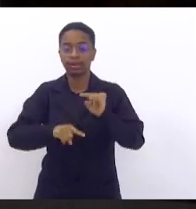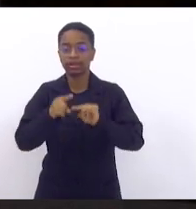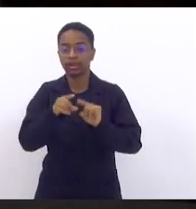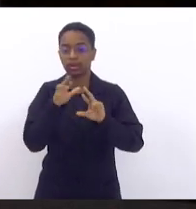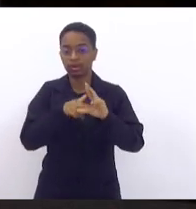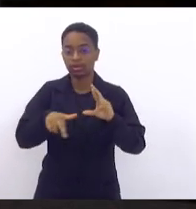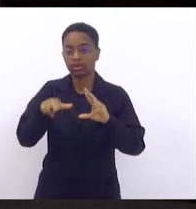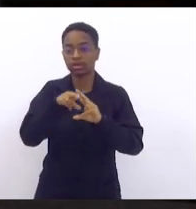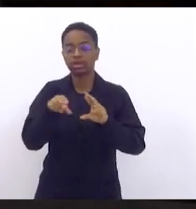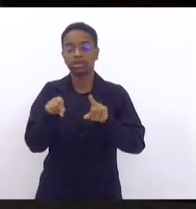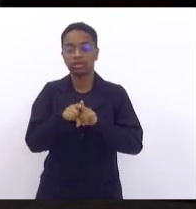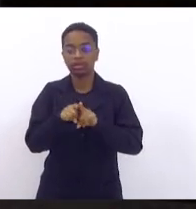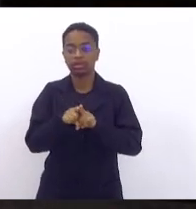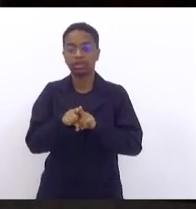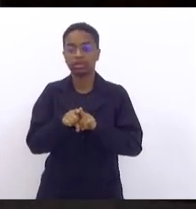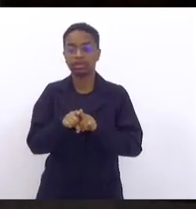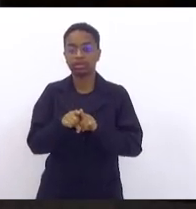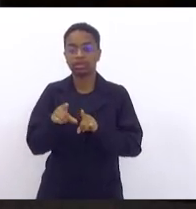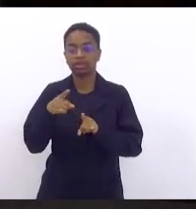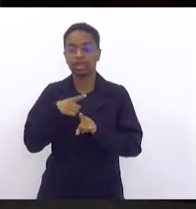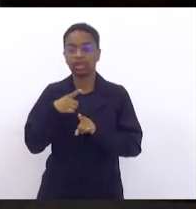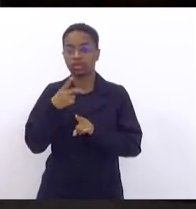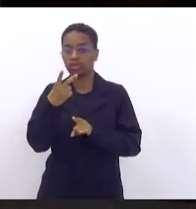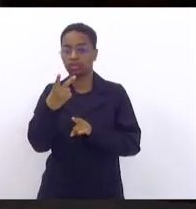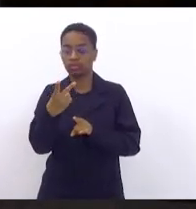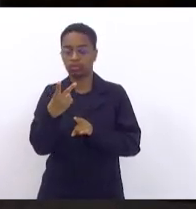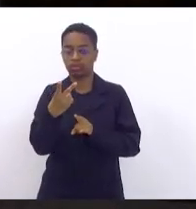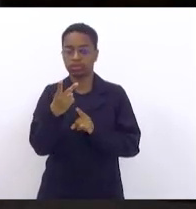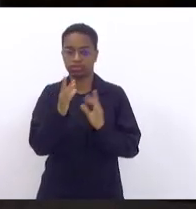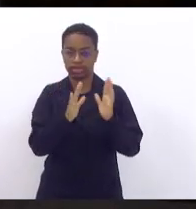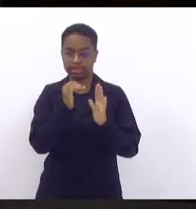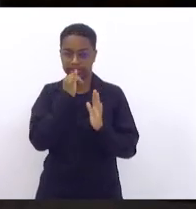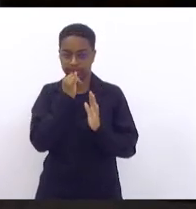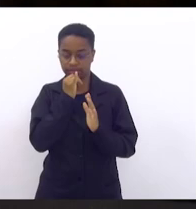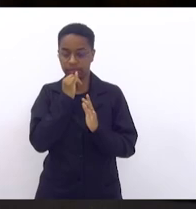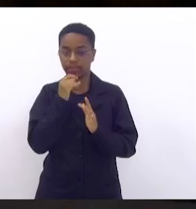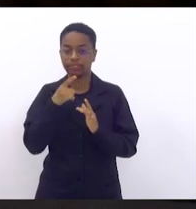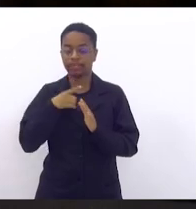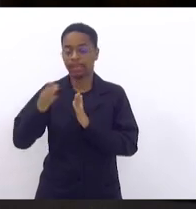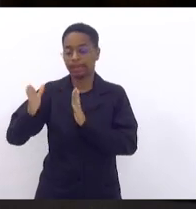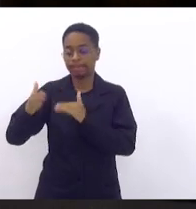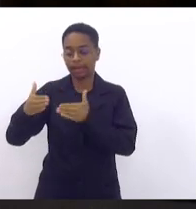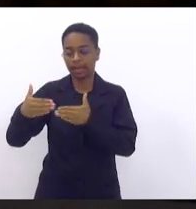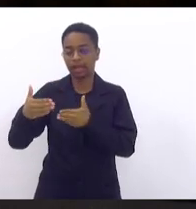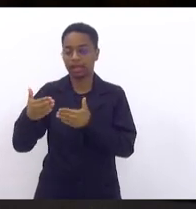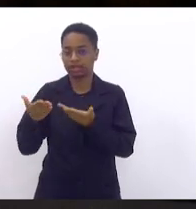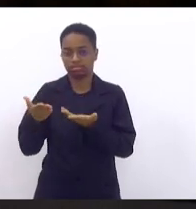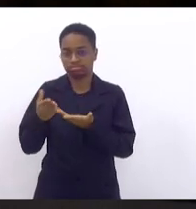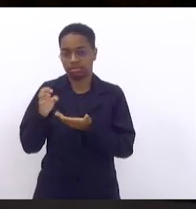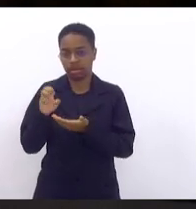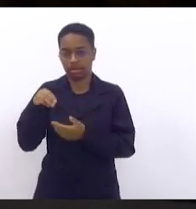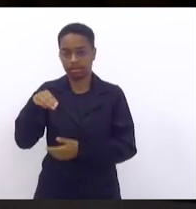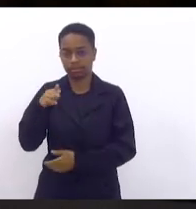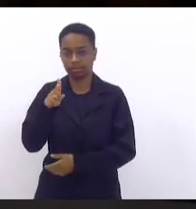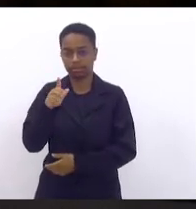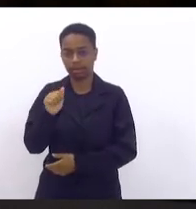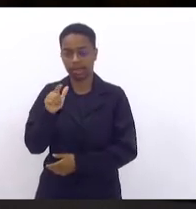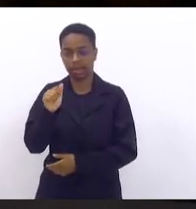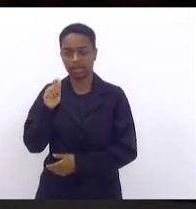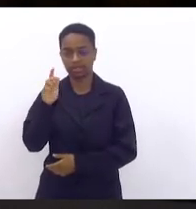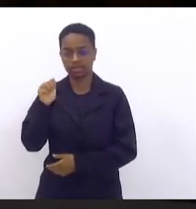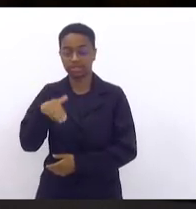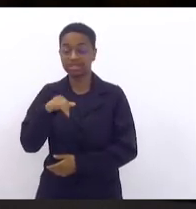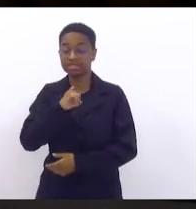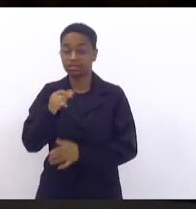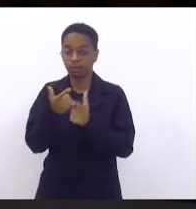que já nascem com duas vidas Aí ele dá o exemplo embalagens que quando é o seu conteúdo estiver vazio